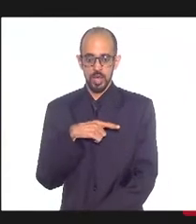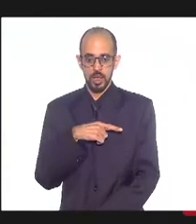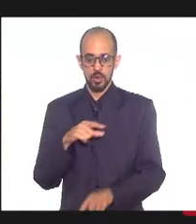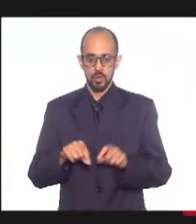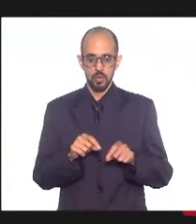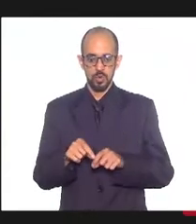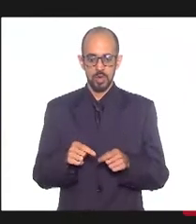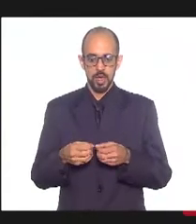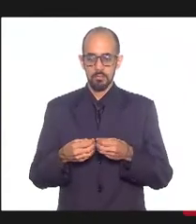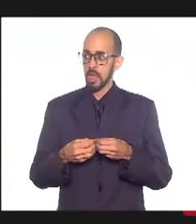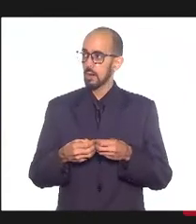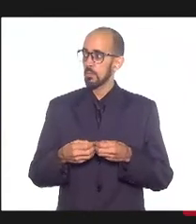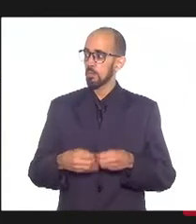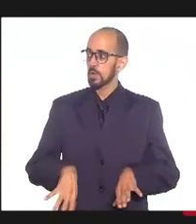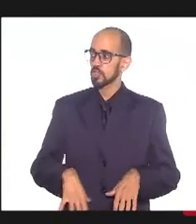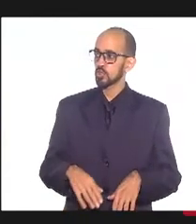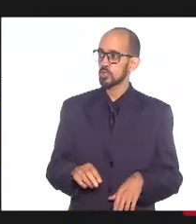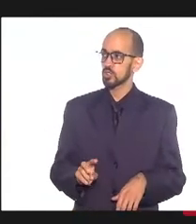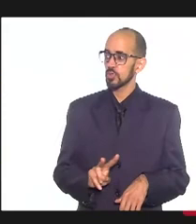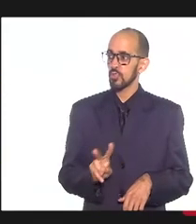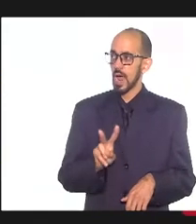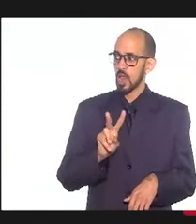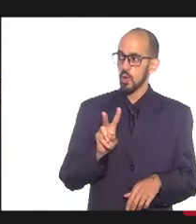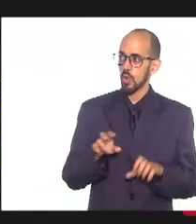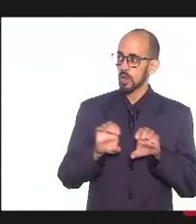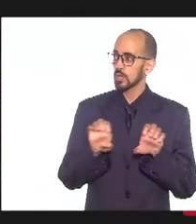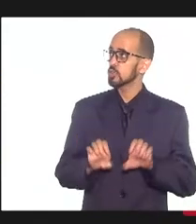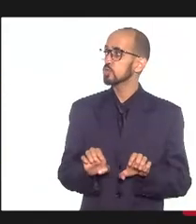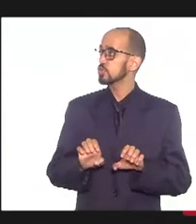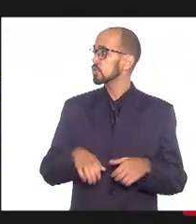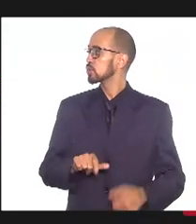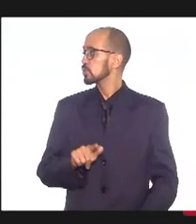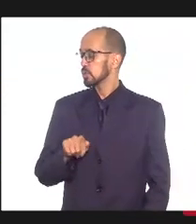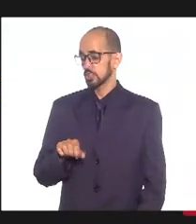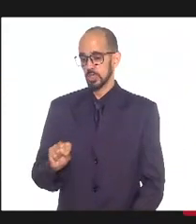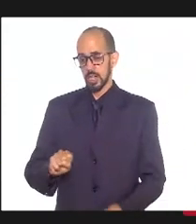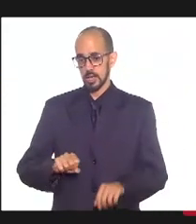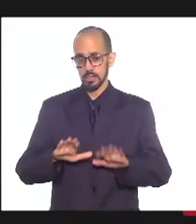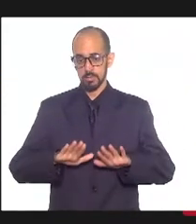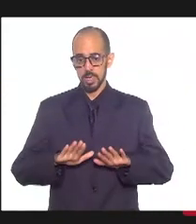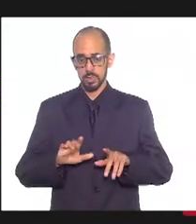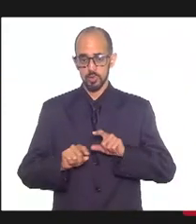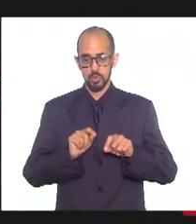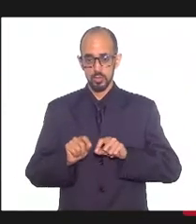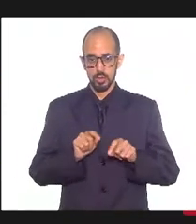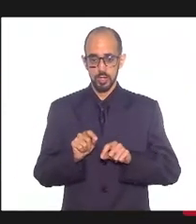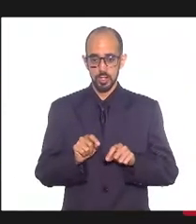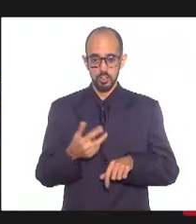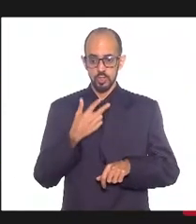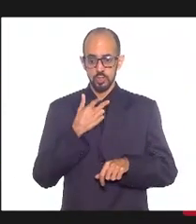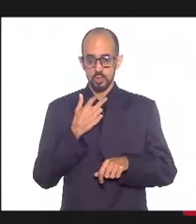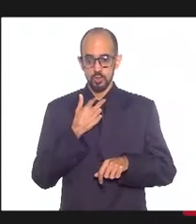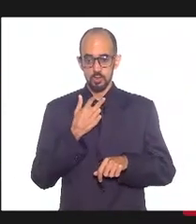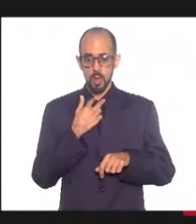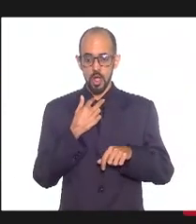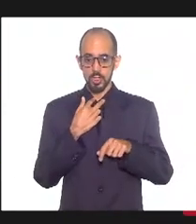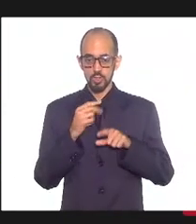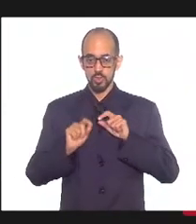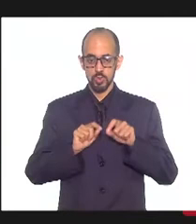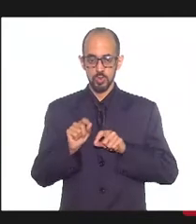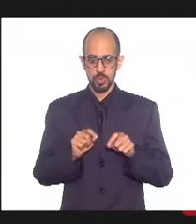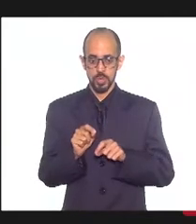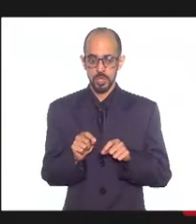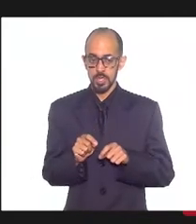desvalorizar as nossas distribuidoras de gás, que, por uma vez, também não podem botar valores, taxas de intermediação,